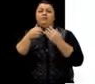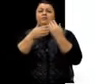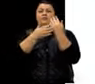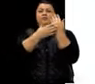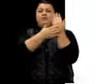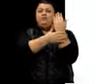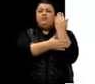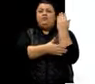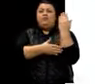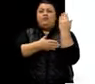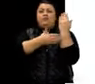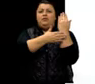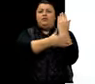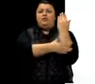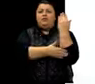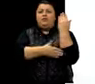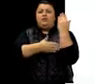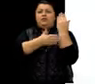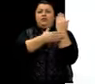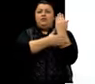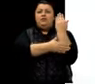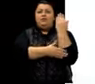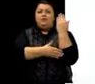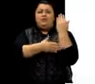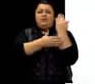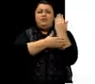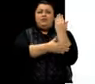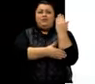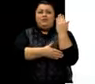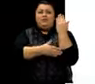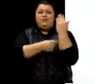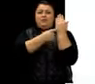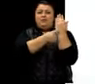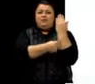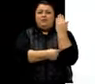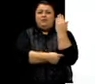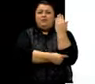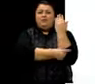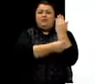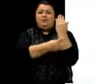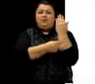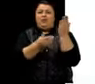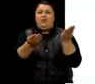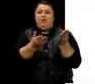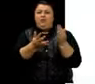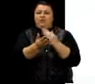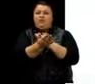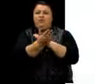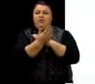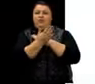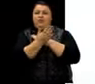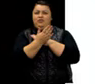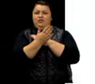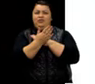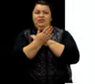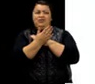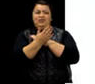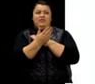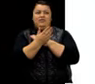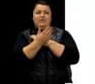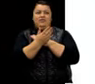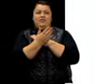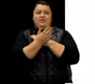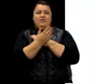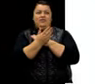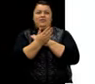pelo sistema tegumentar. Eu trouxe hoje um ajudante aqui para me ajudar,